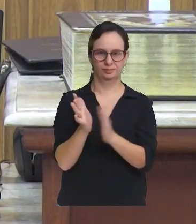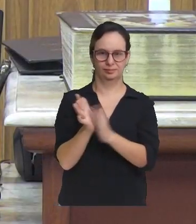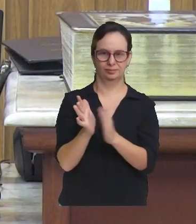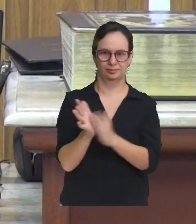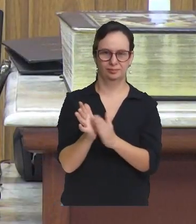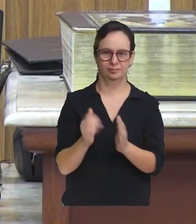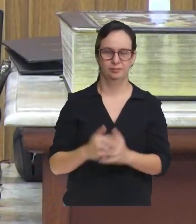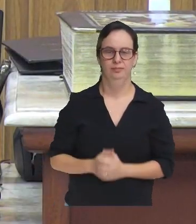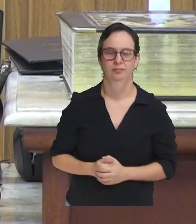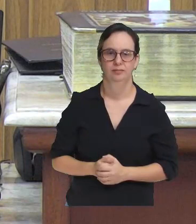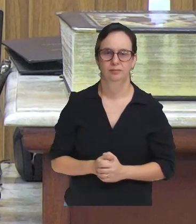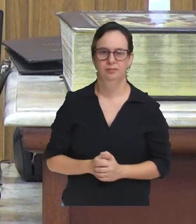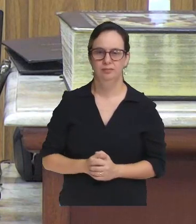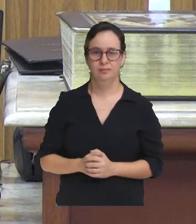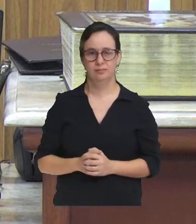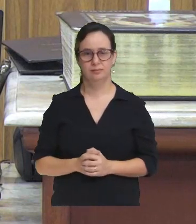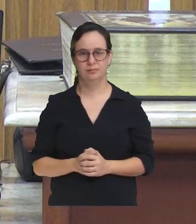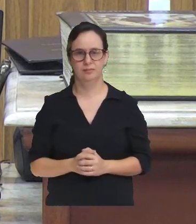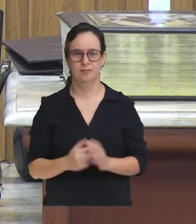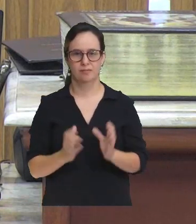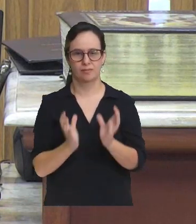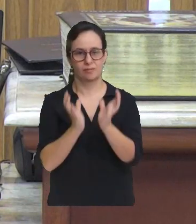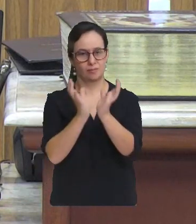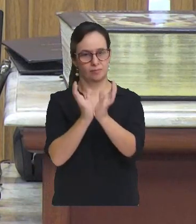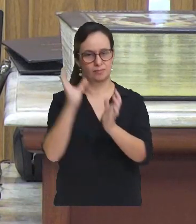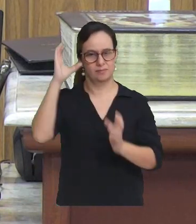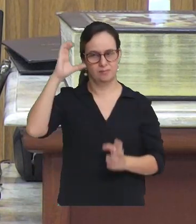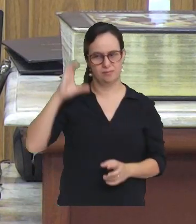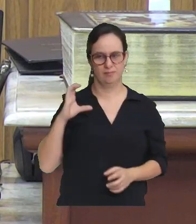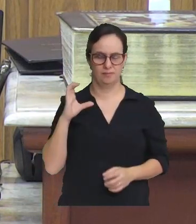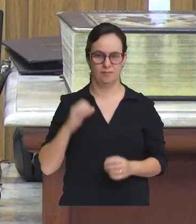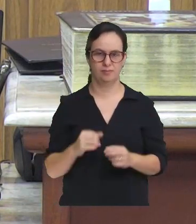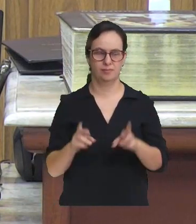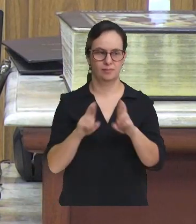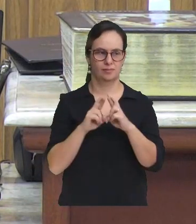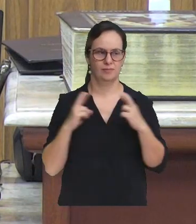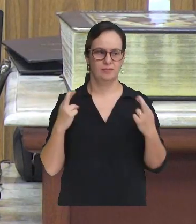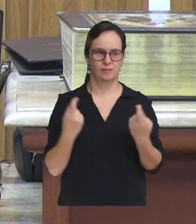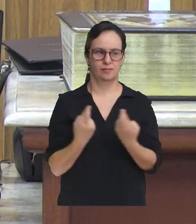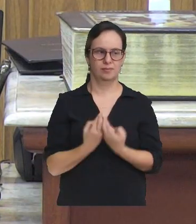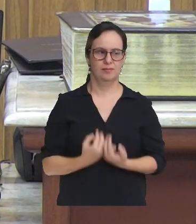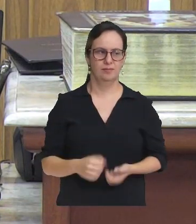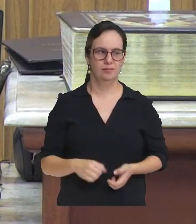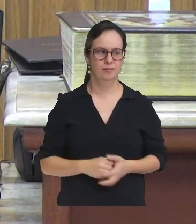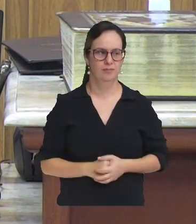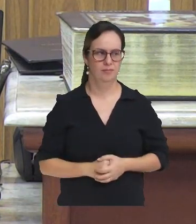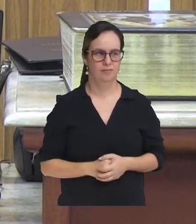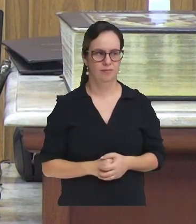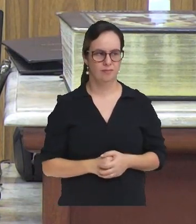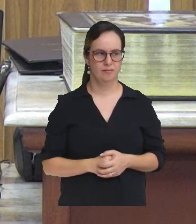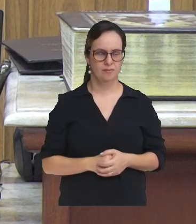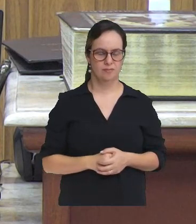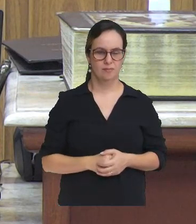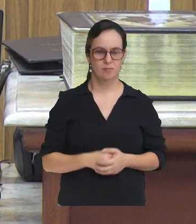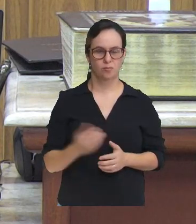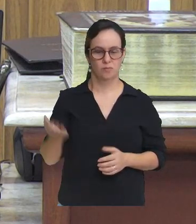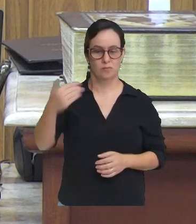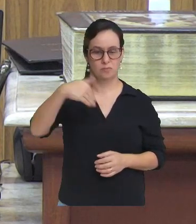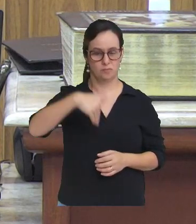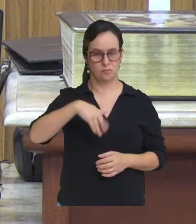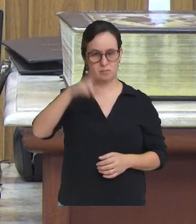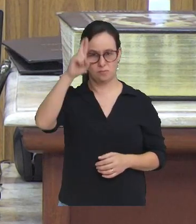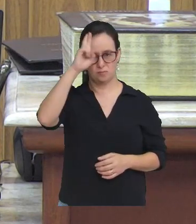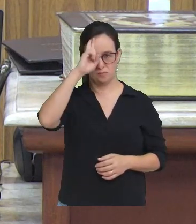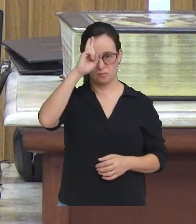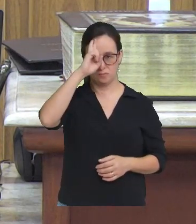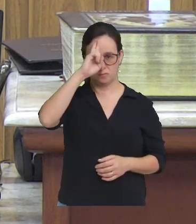teve, trazendo aqui o diretor responsável pelo cemitério municipal para tratar